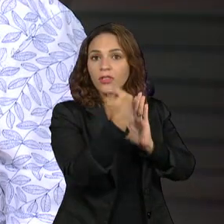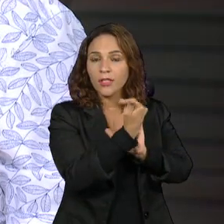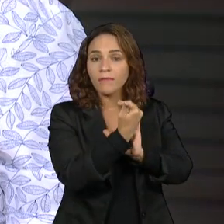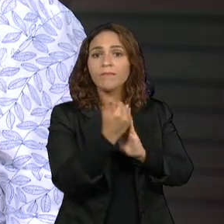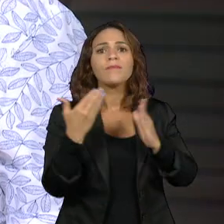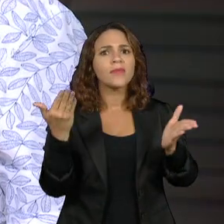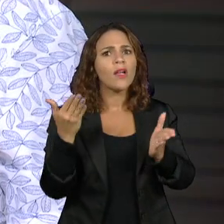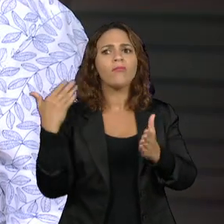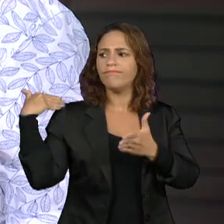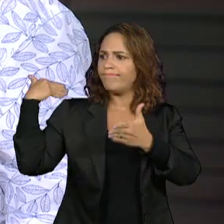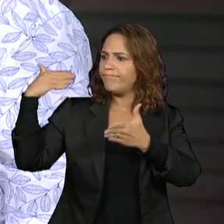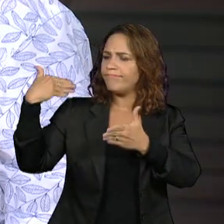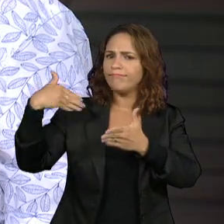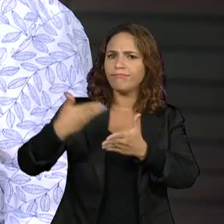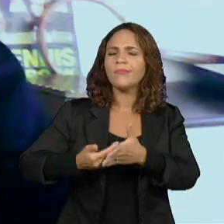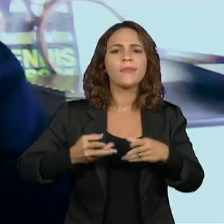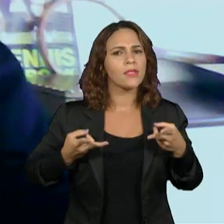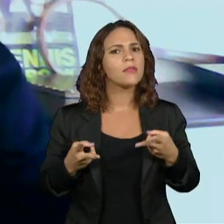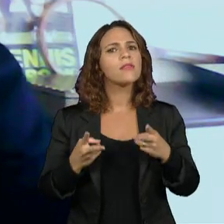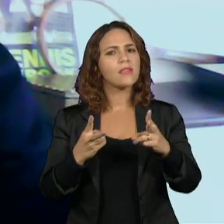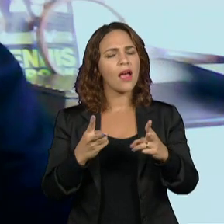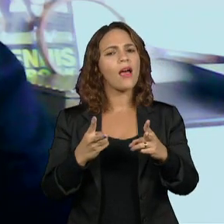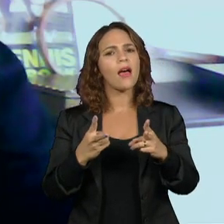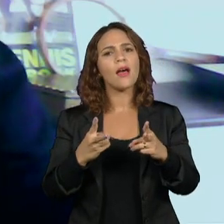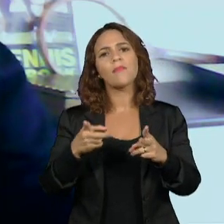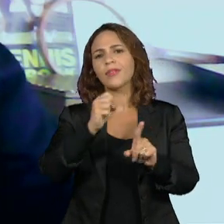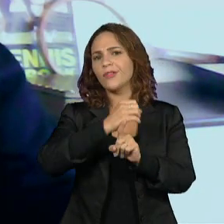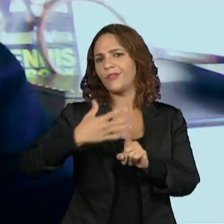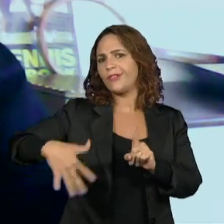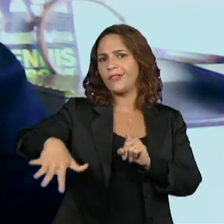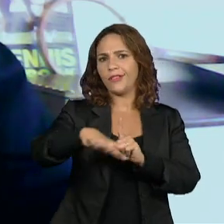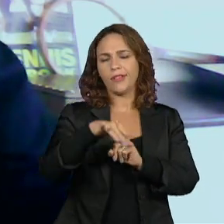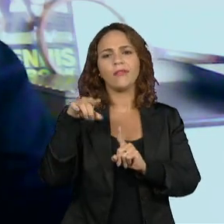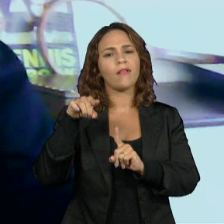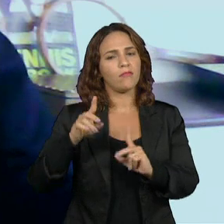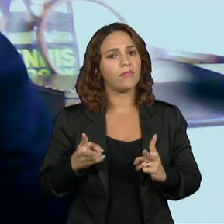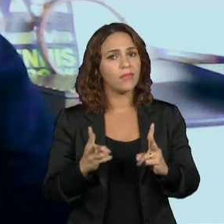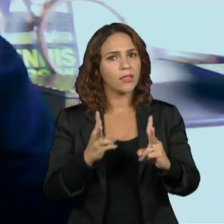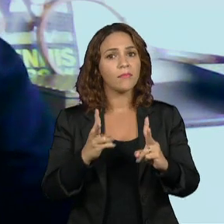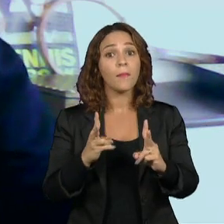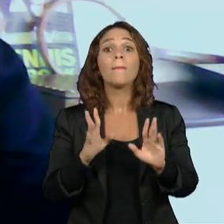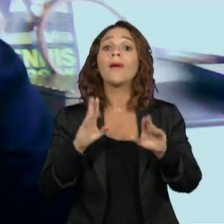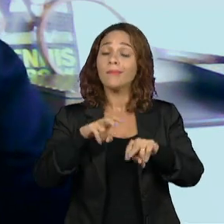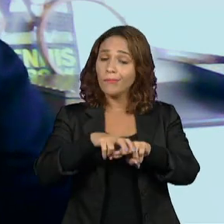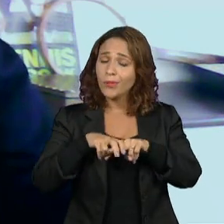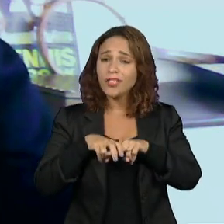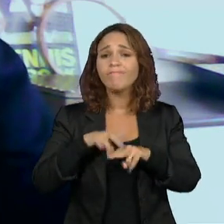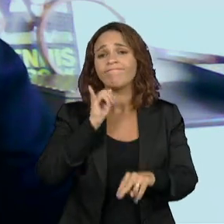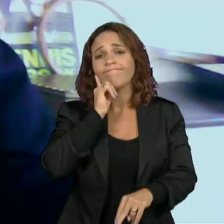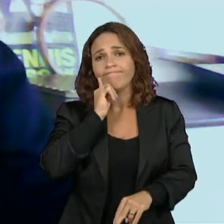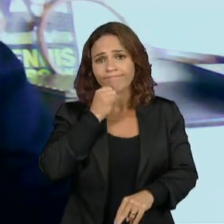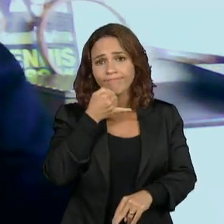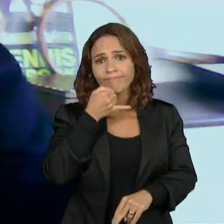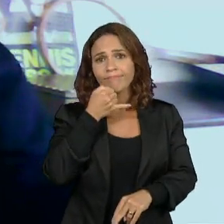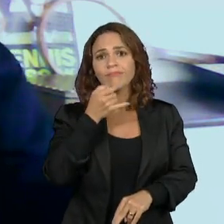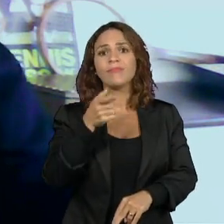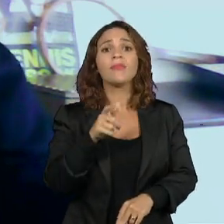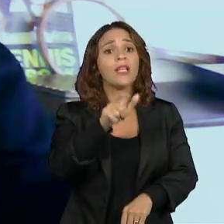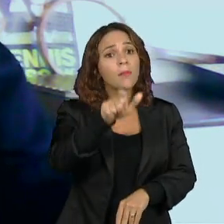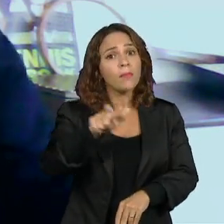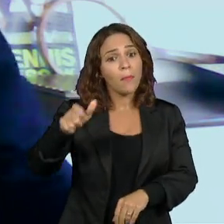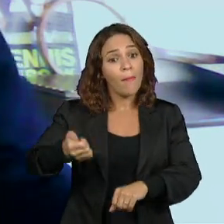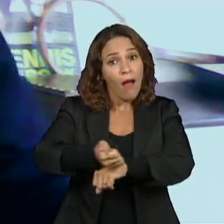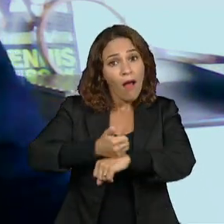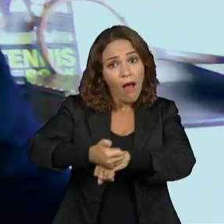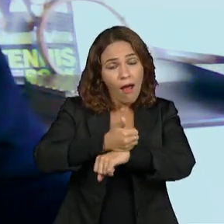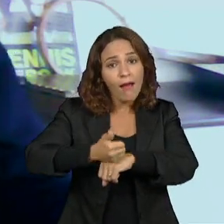houve esse quadro na sociedade como um todo. Isso faz com que, infelizmente, mesmo profissionais de saúde